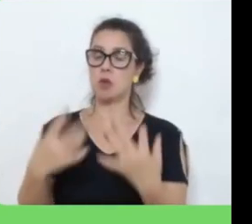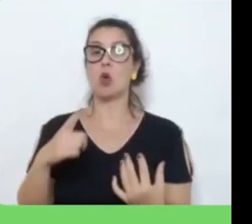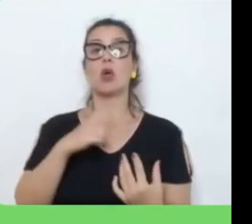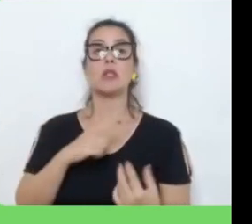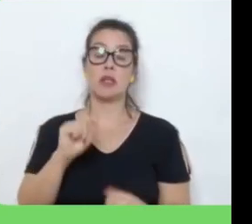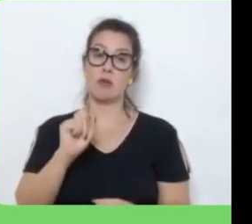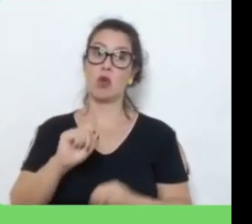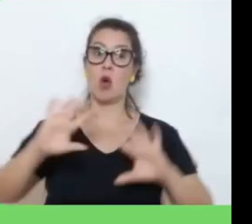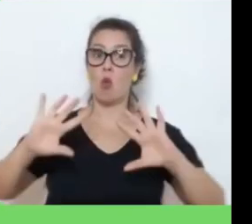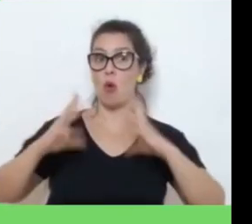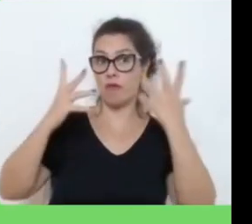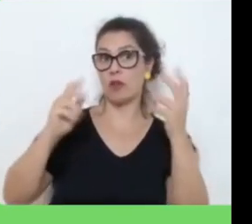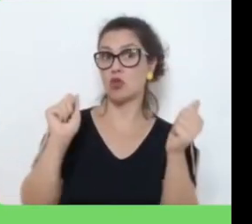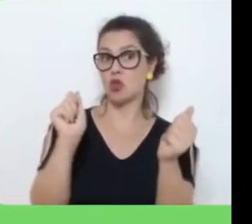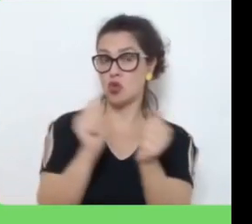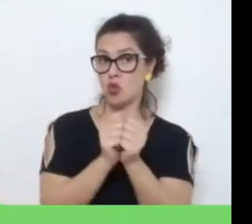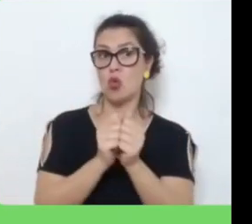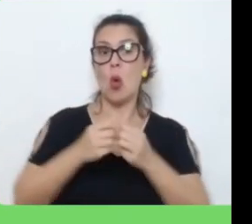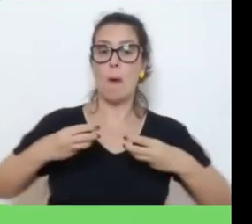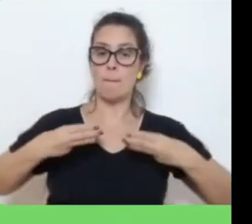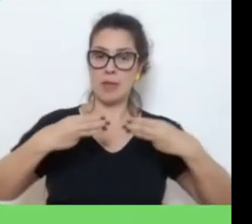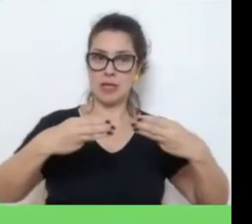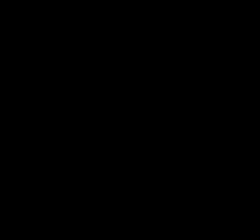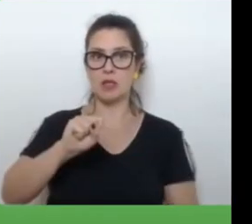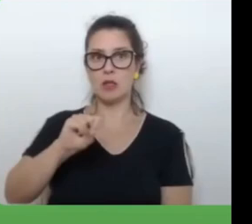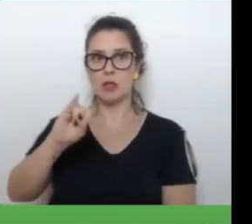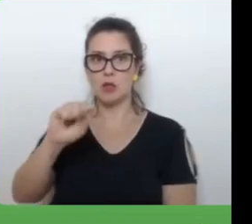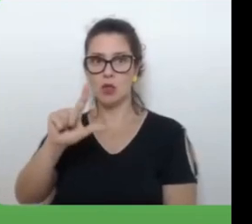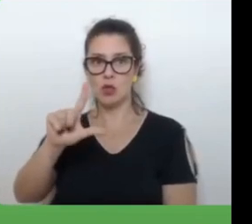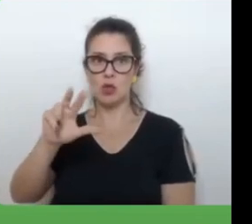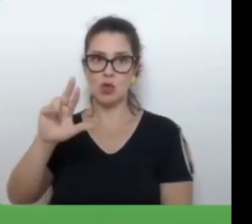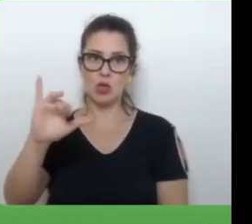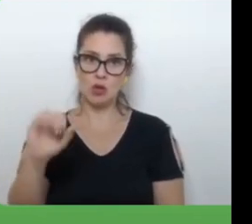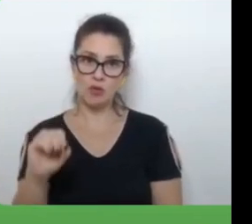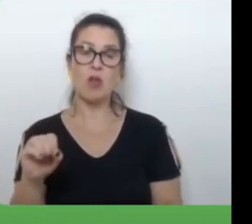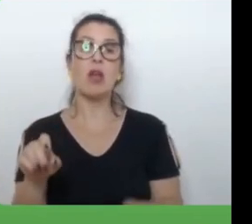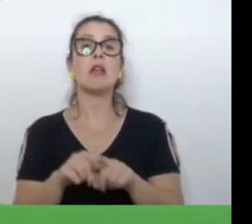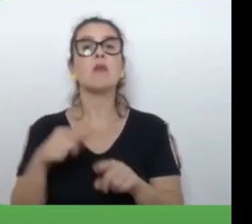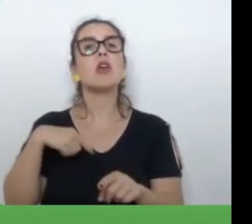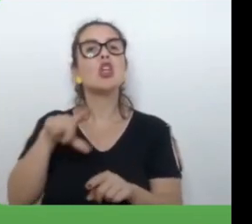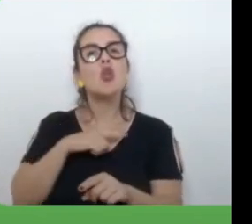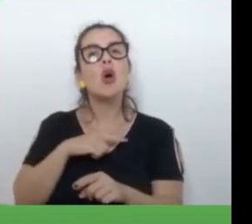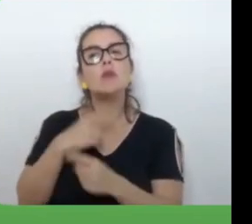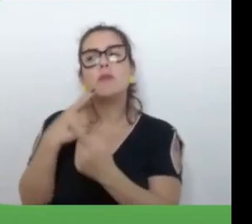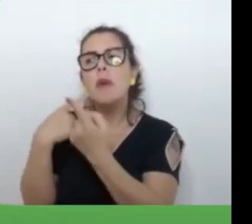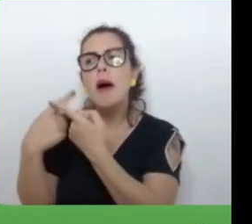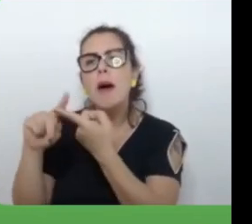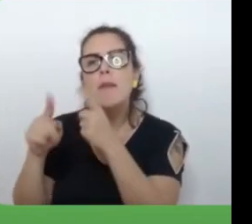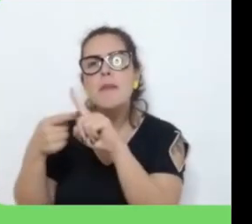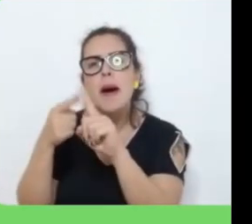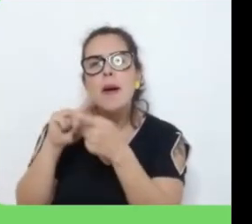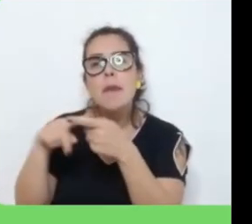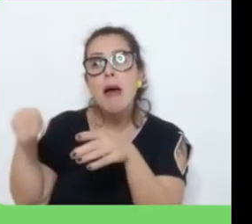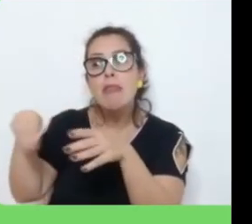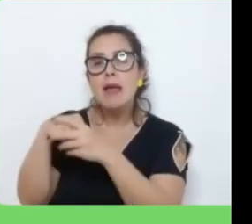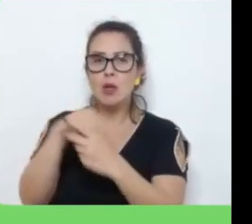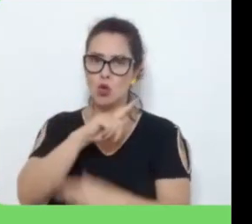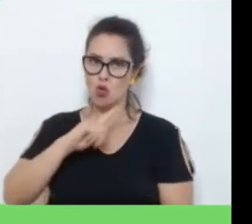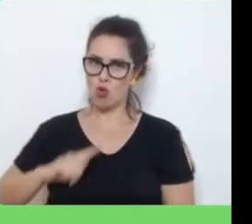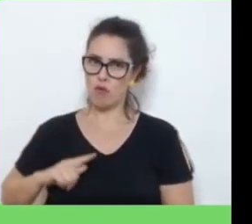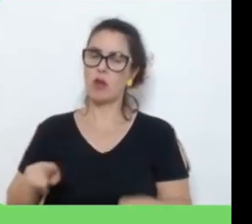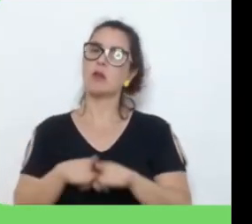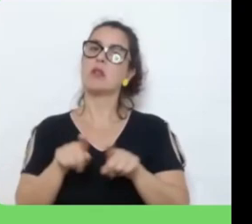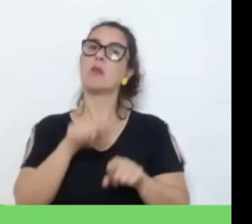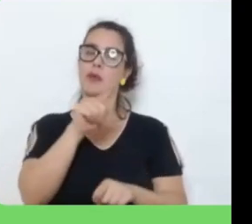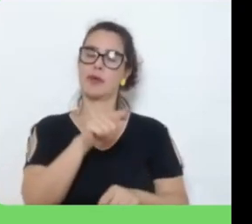Almeida eh e os diálogos que nós tivemos dentro do governo acho que é importante mencionar uma coisa que a gente não falou no começo da Live a gente